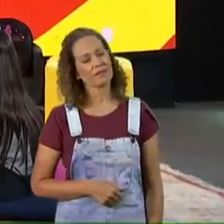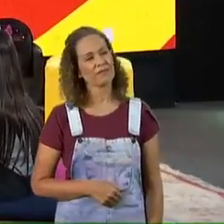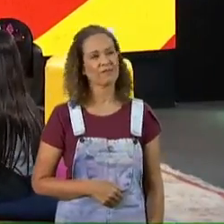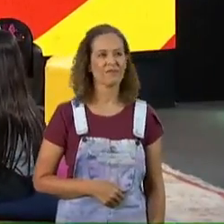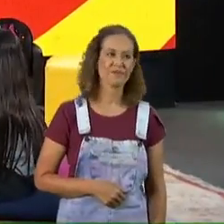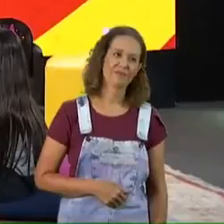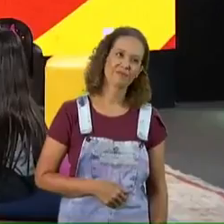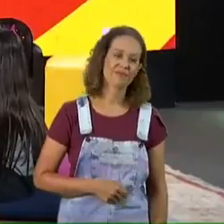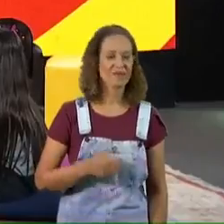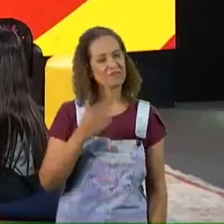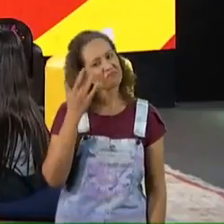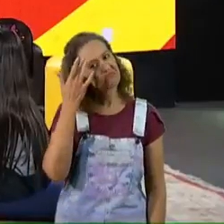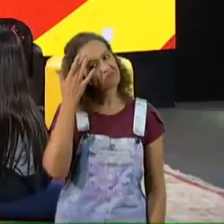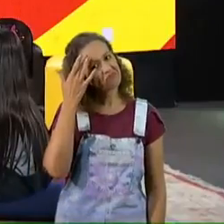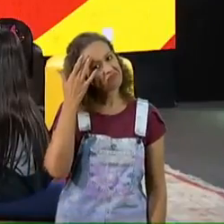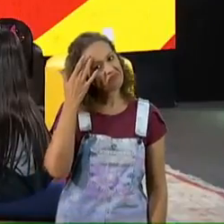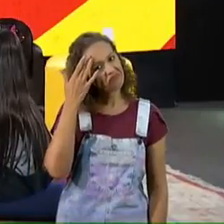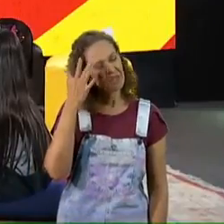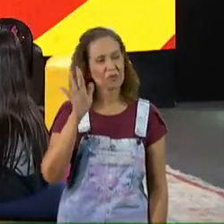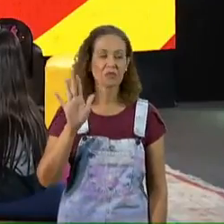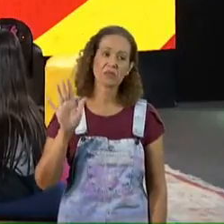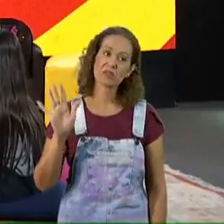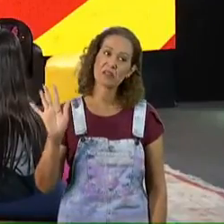Não sei. Não sabe?